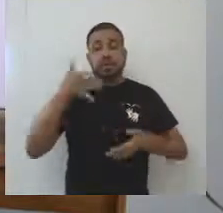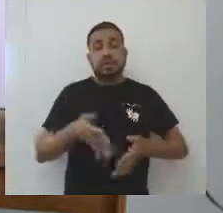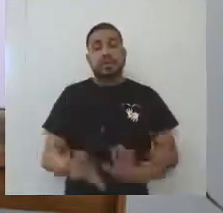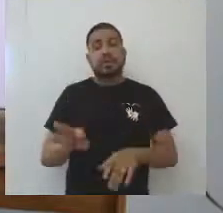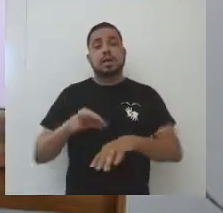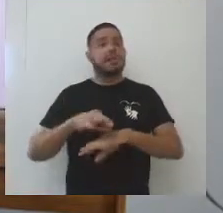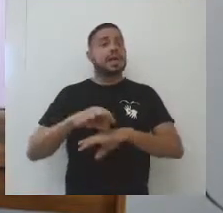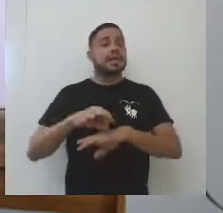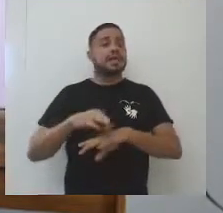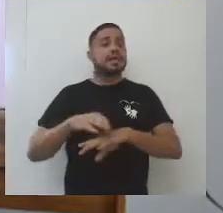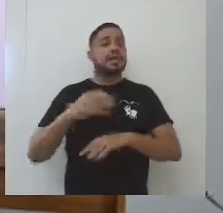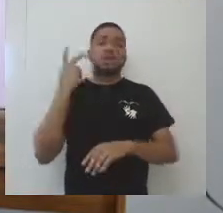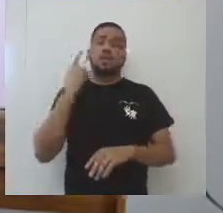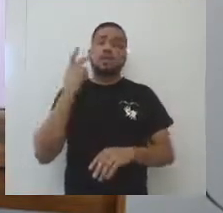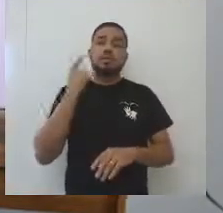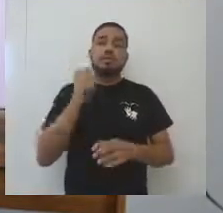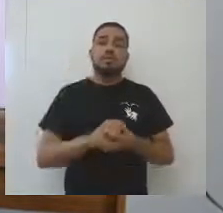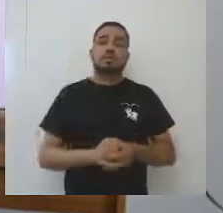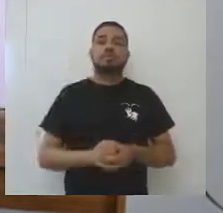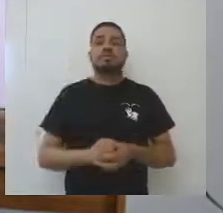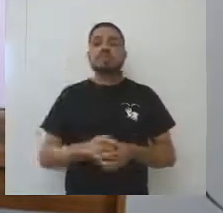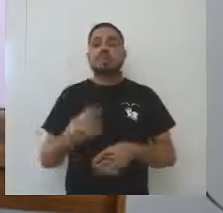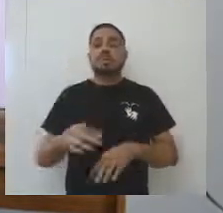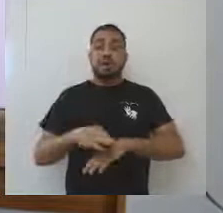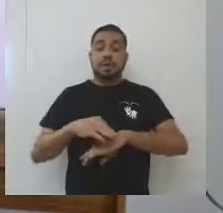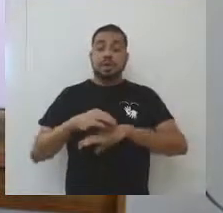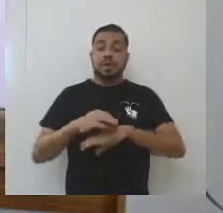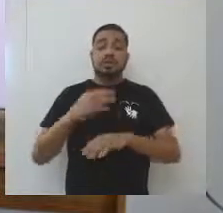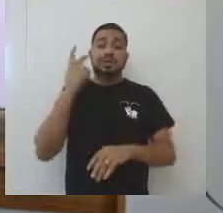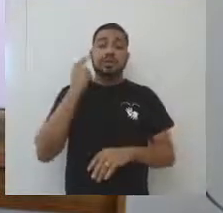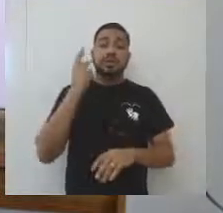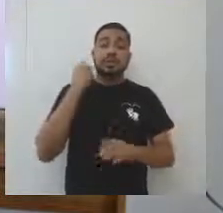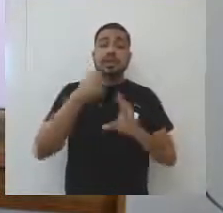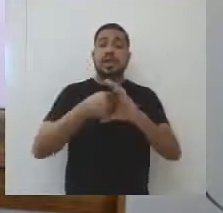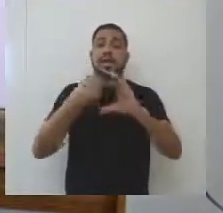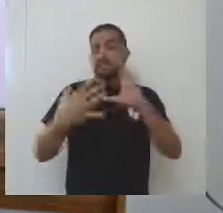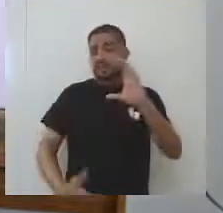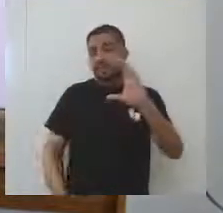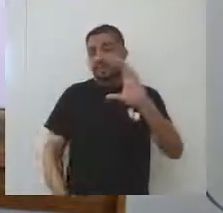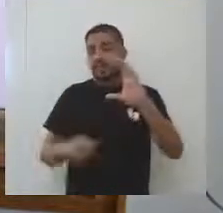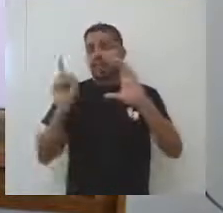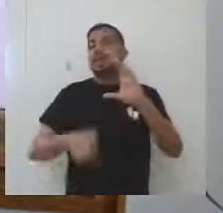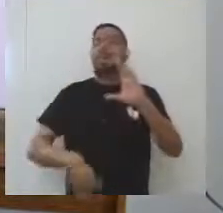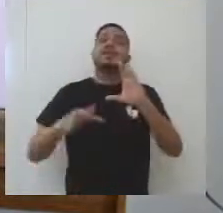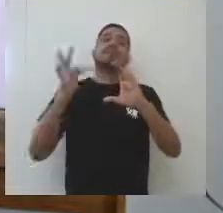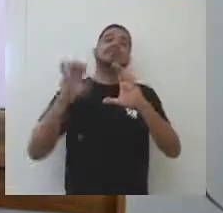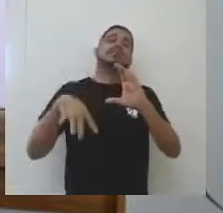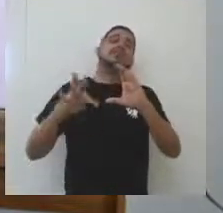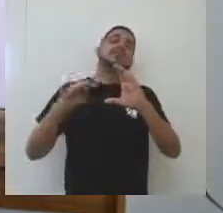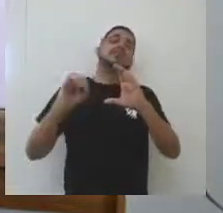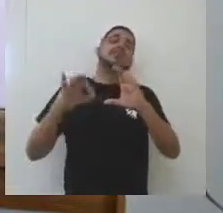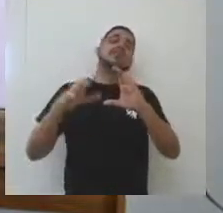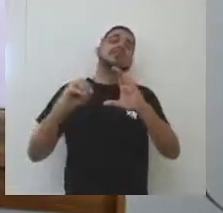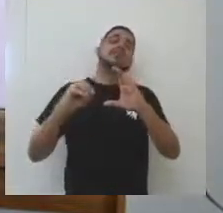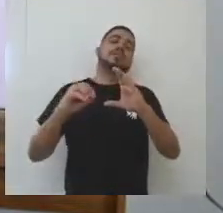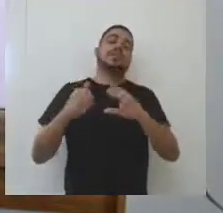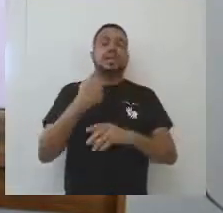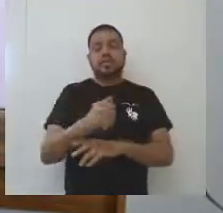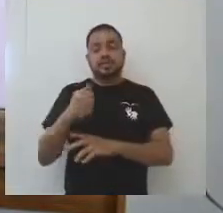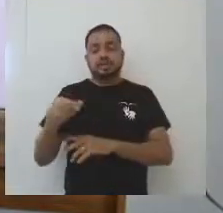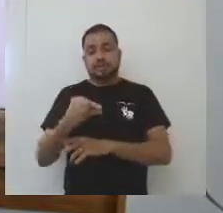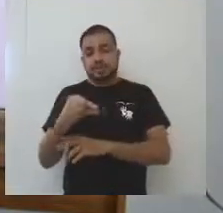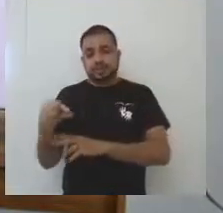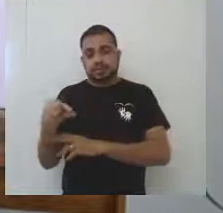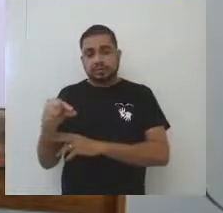pele normal. Então a pele normal é a característica, é o fenótipo. Vê, Guilhermão, azinho,